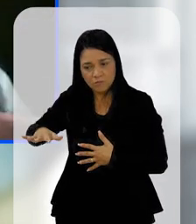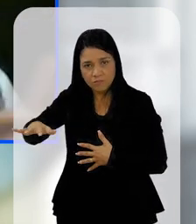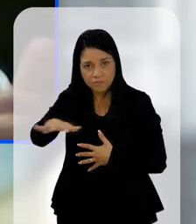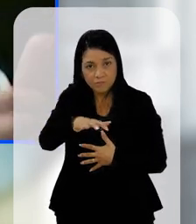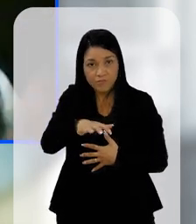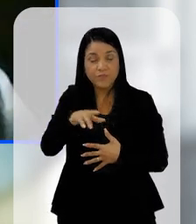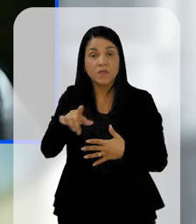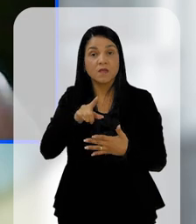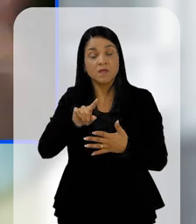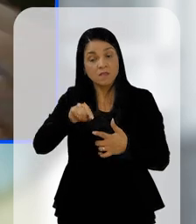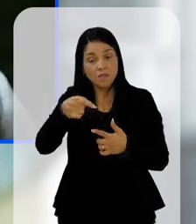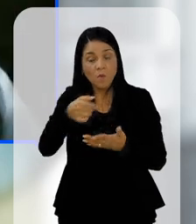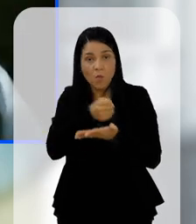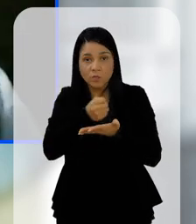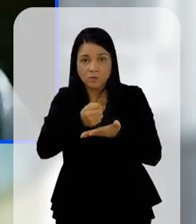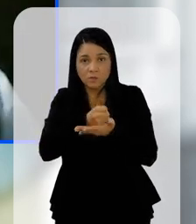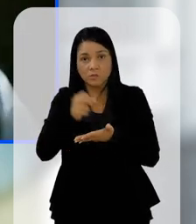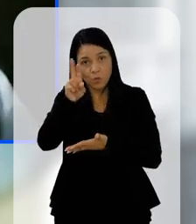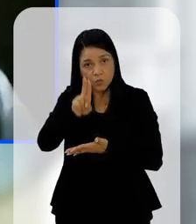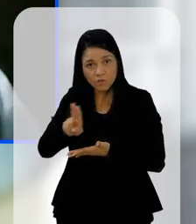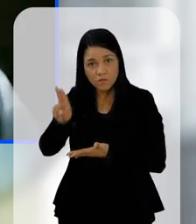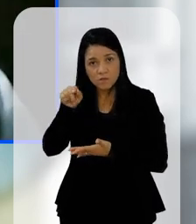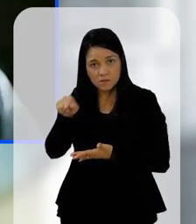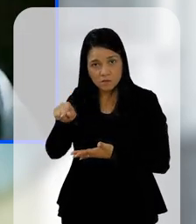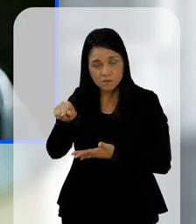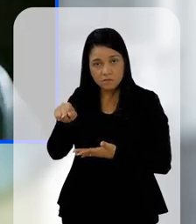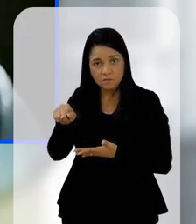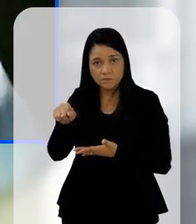Em seguida, contratamos da universidade